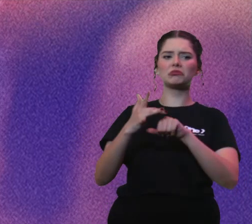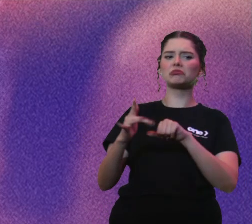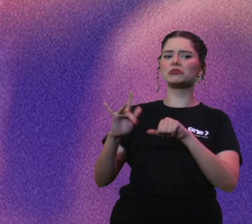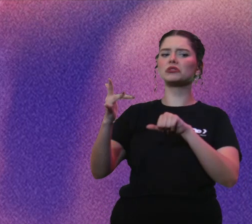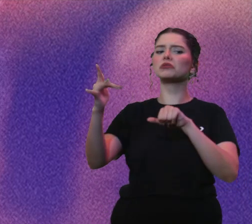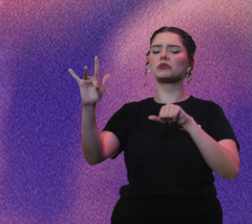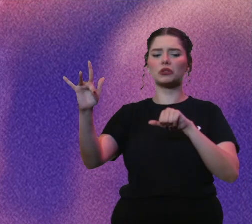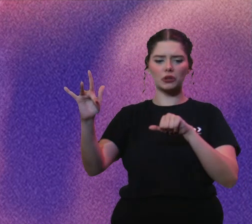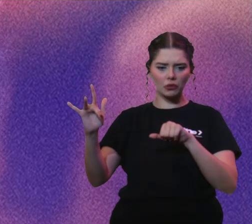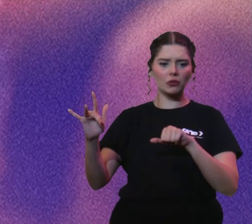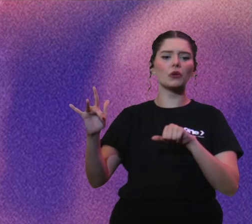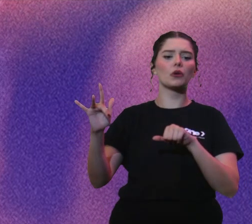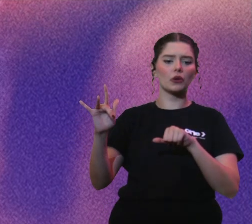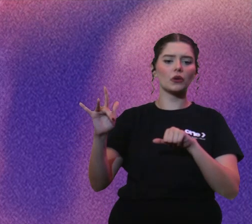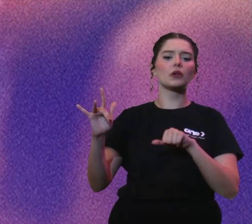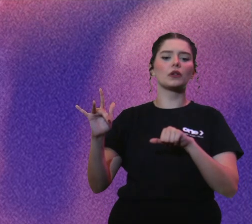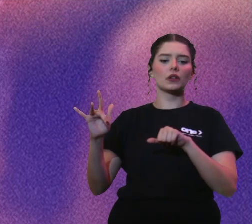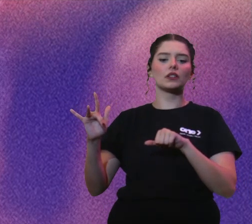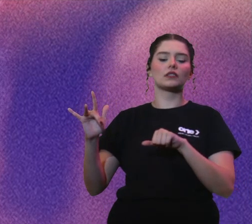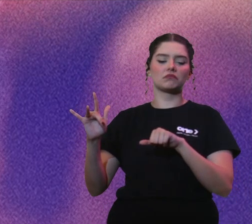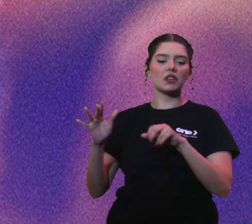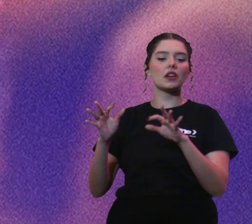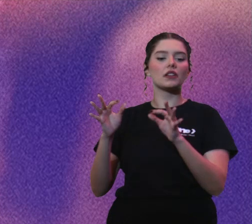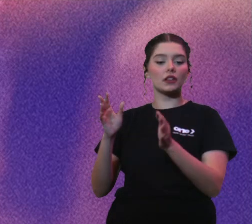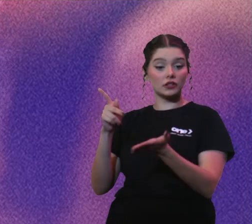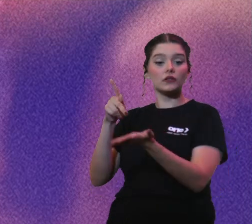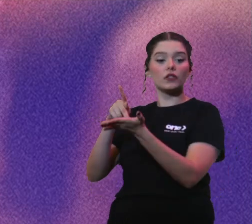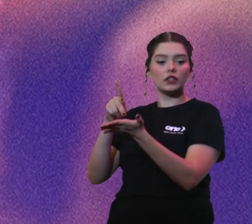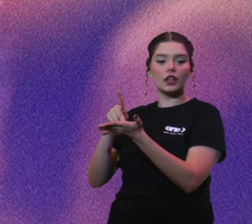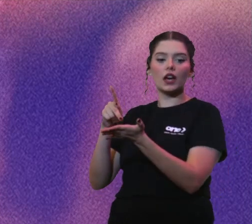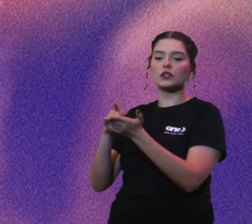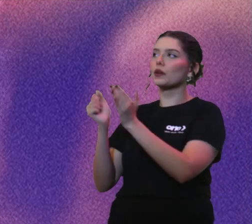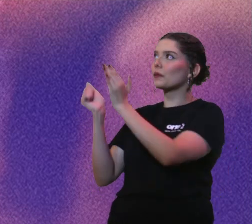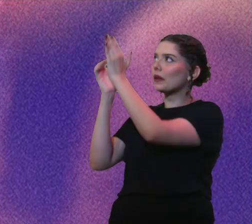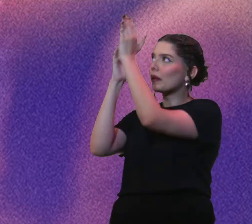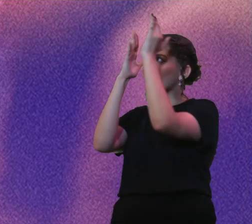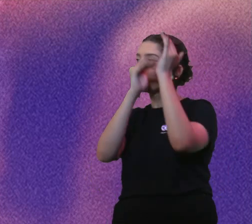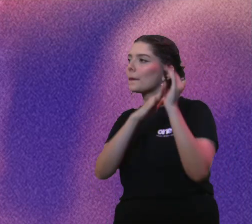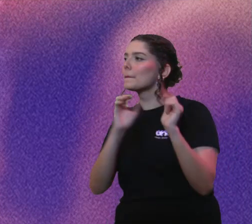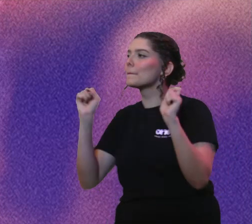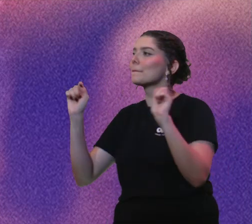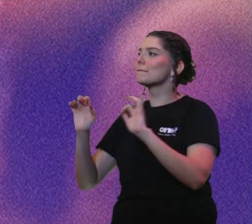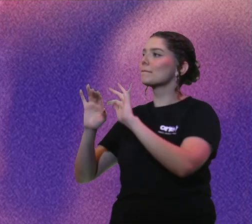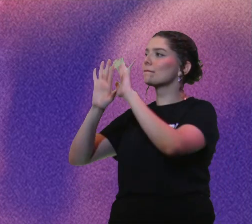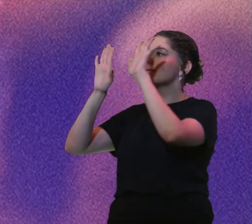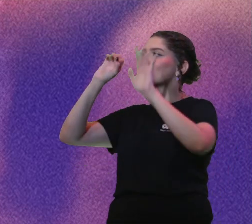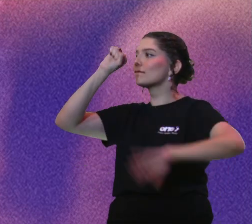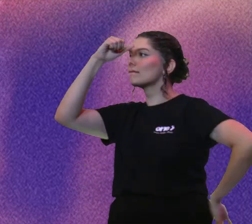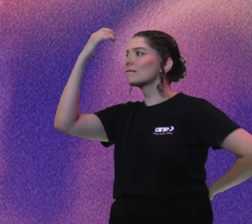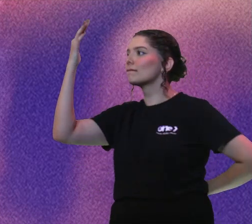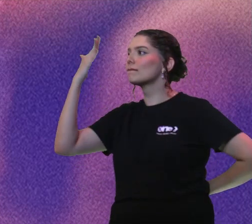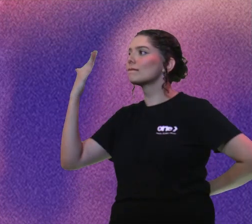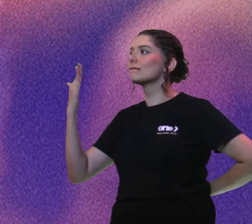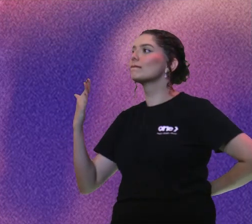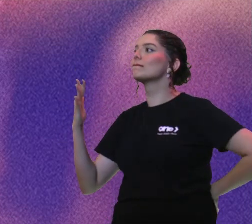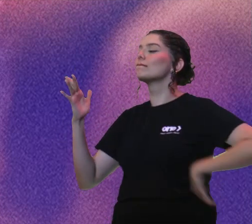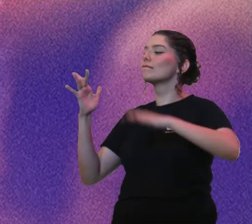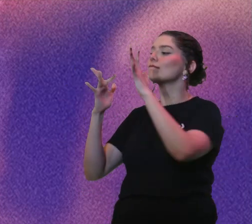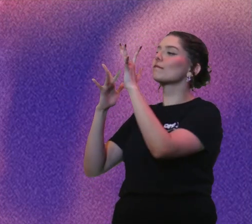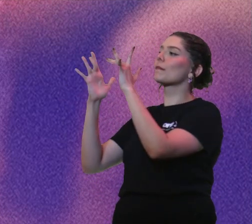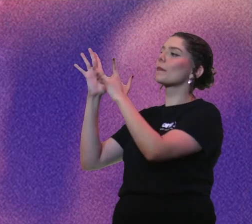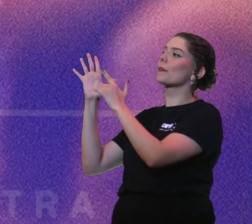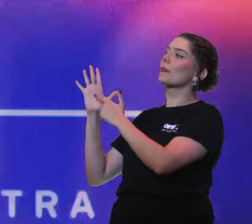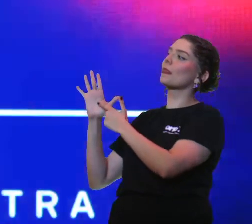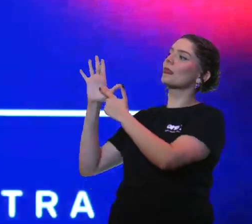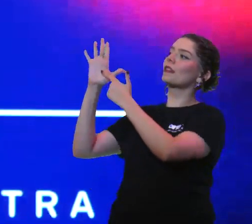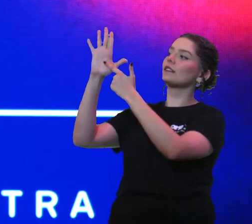pelo fogo, é genuína e resultará em louvor, glória e honra quando Jesus Cristo for revelado.